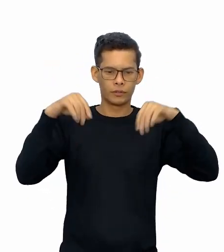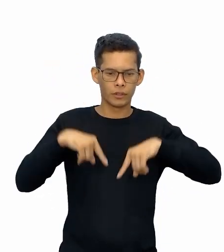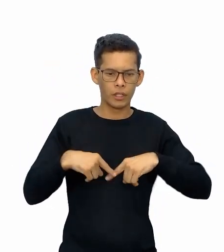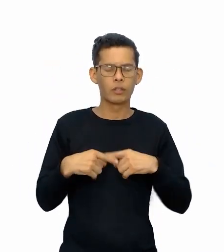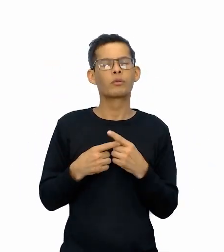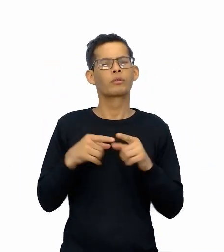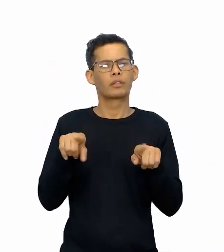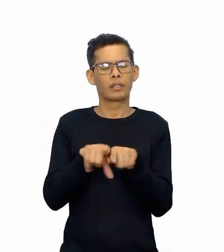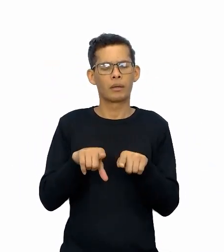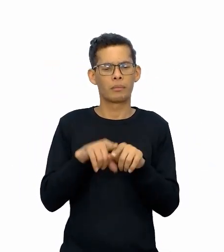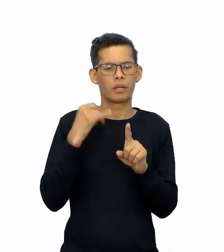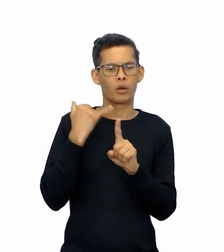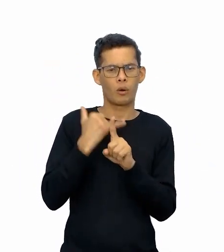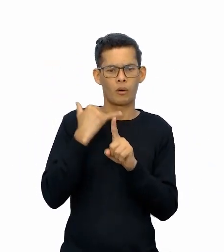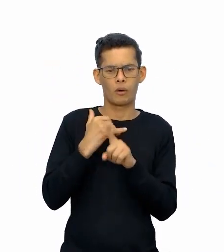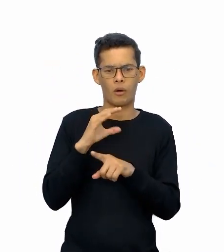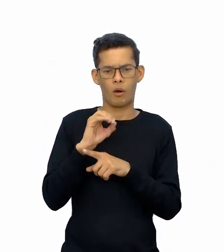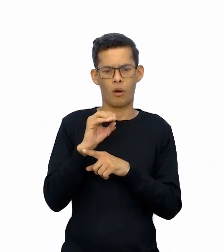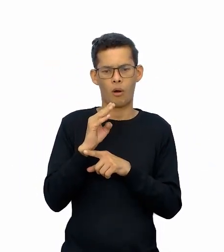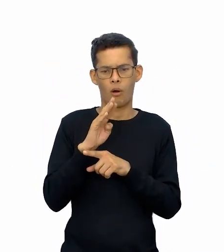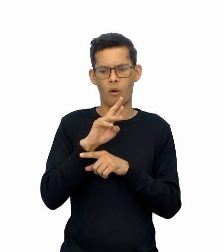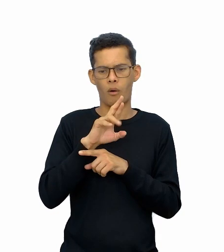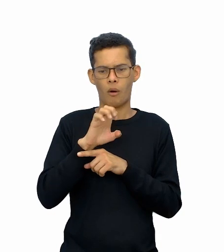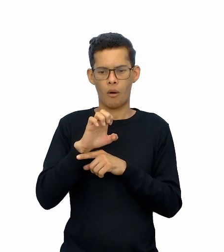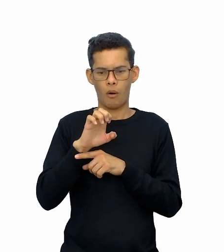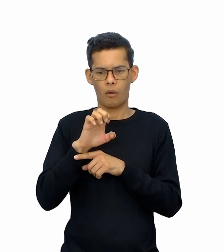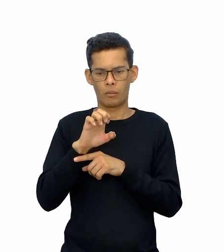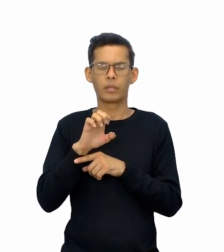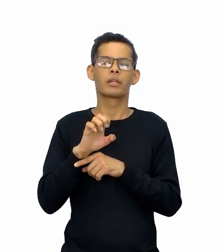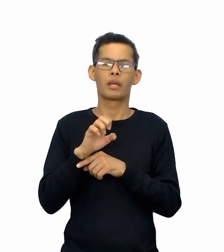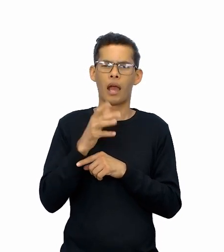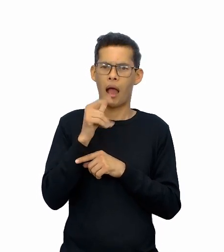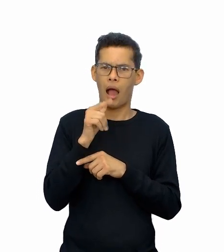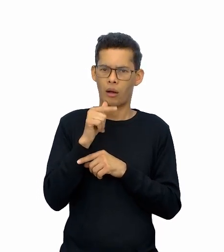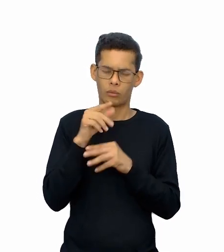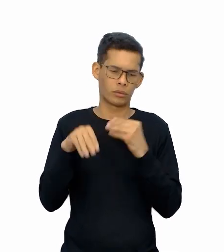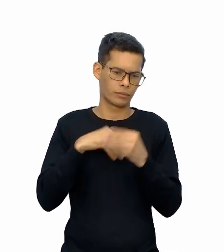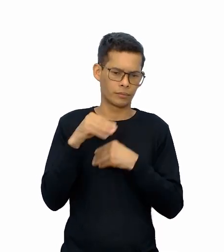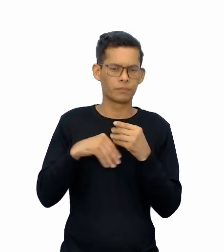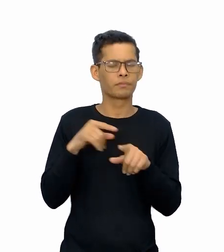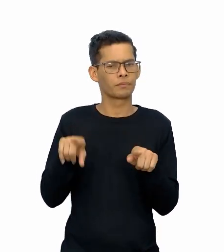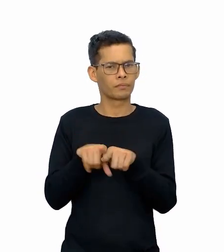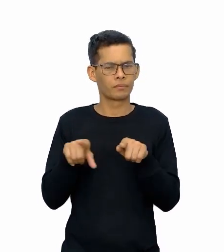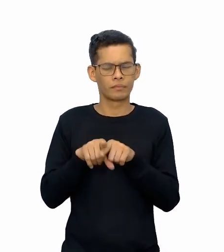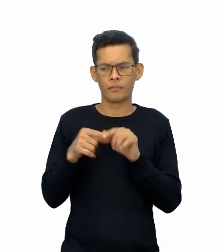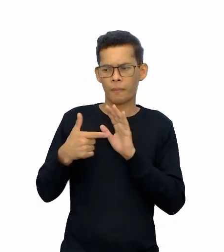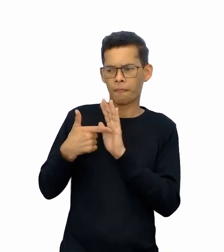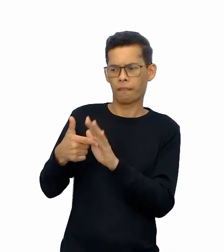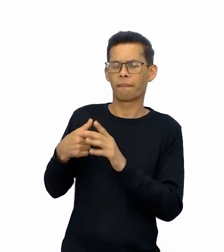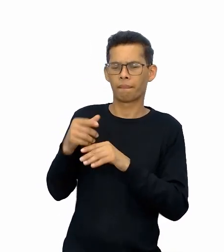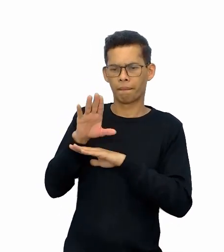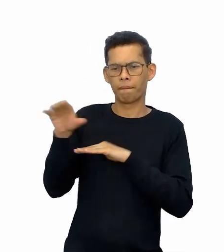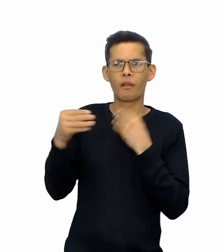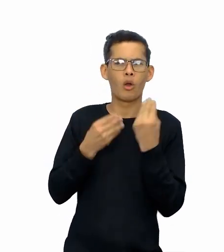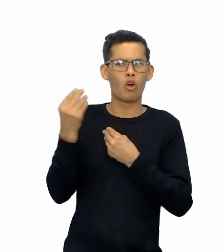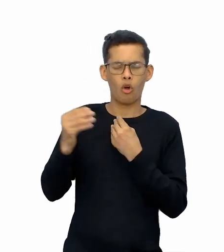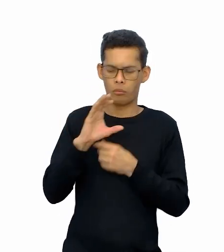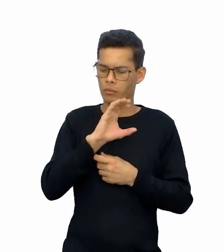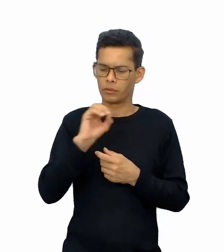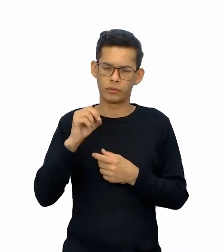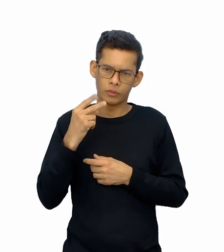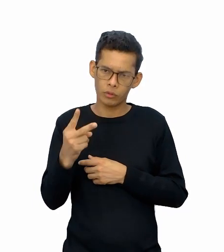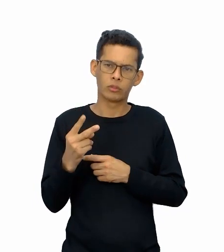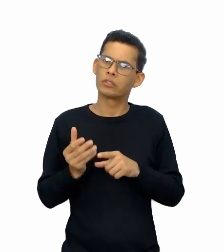experimento ele tem o objetivo justamente de conscientizar o aluno de sua participação na emissão de gases poluentes que aumentam a